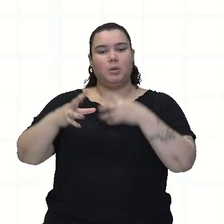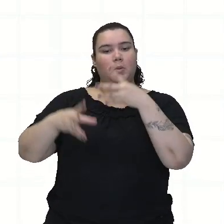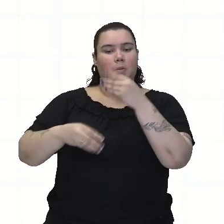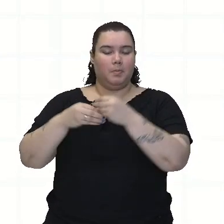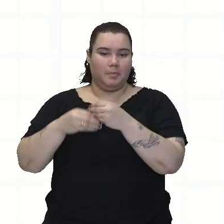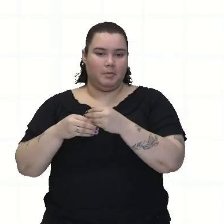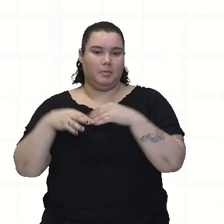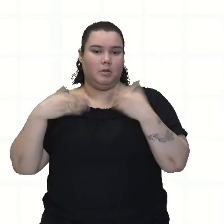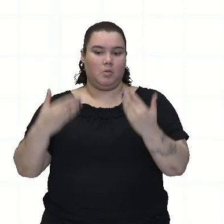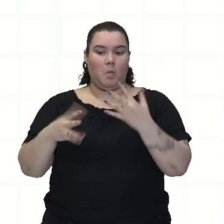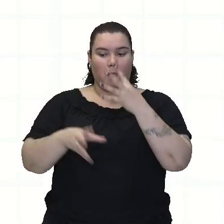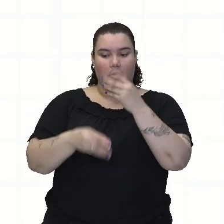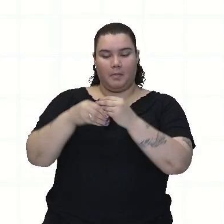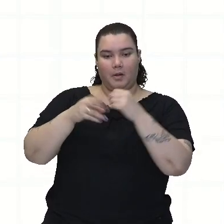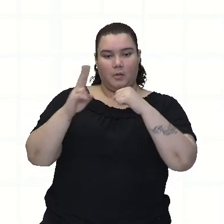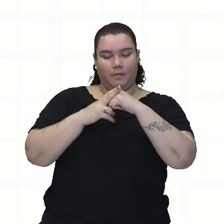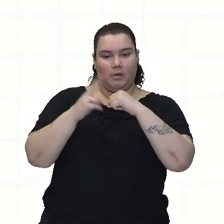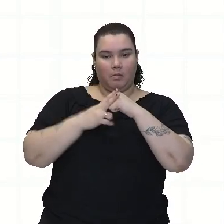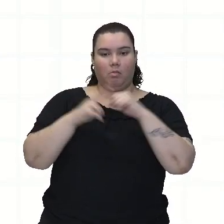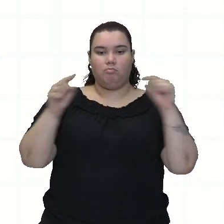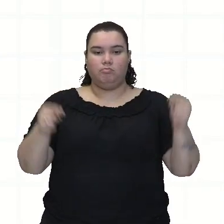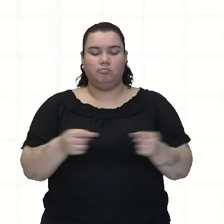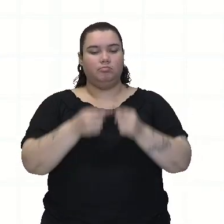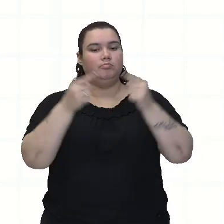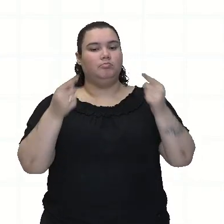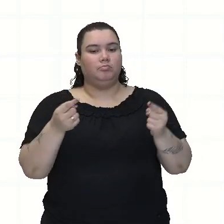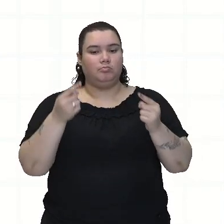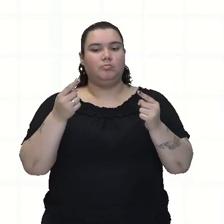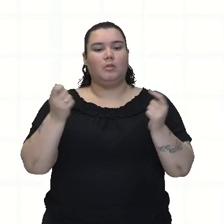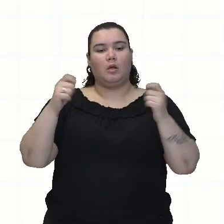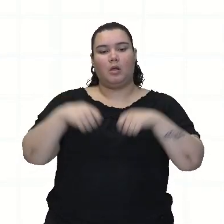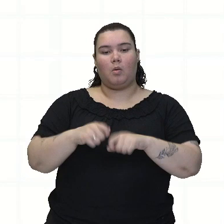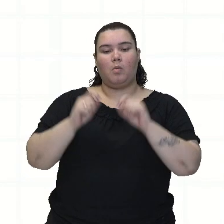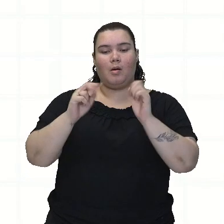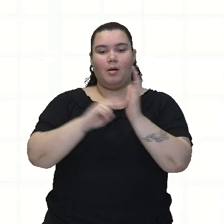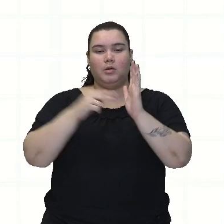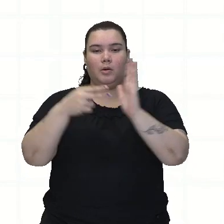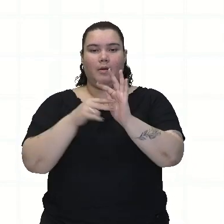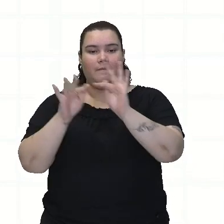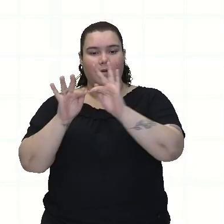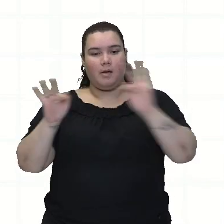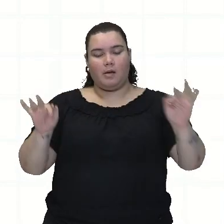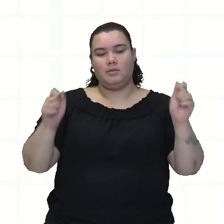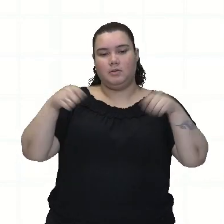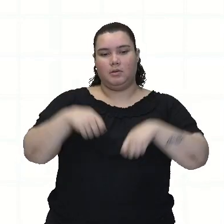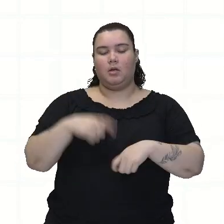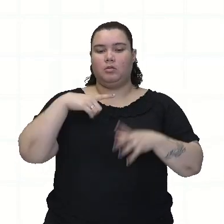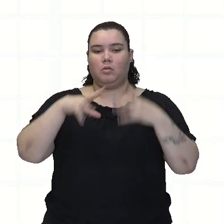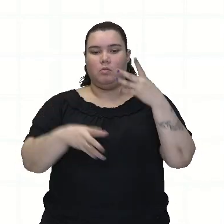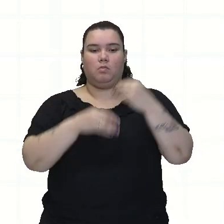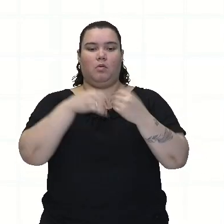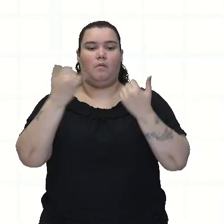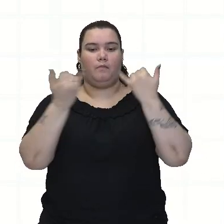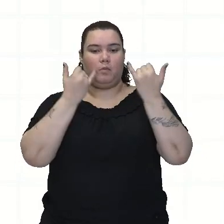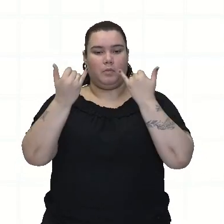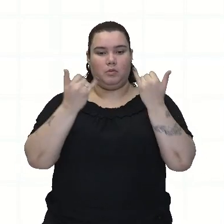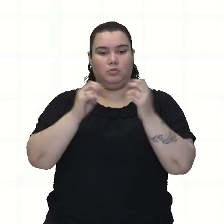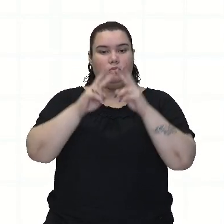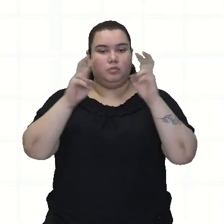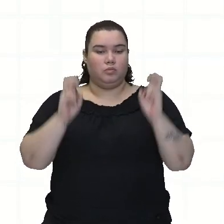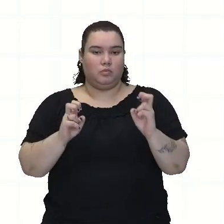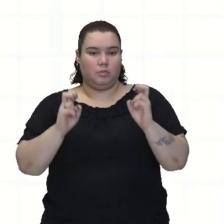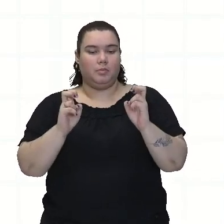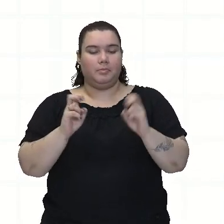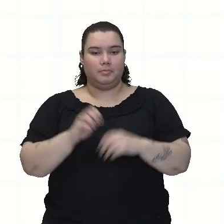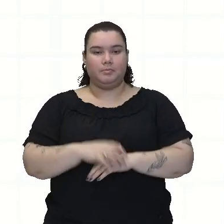seu complemento. Ele é essencial para complementar e enriquecer o sentido da frase, fornecendo informações adicionais sobre o que está sendo realizado pelo